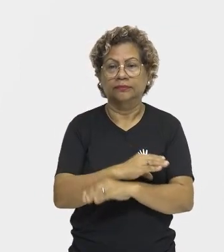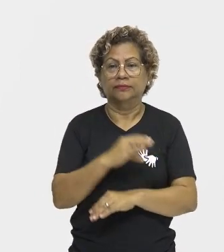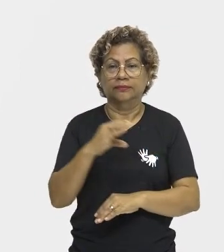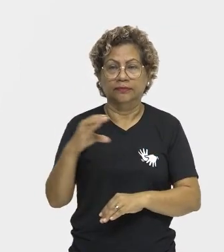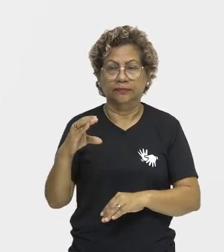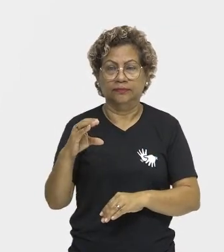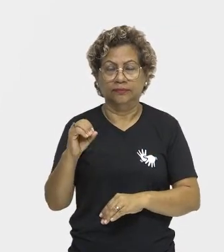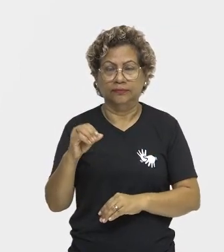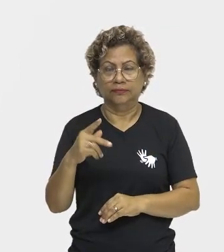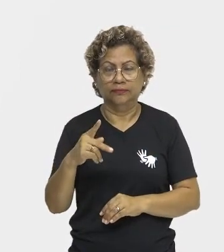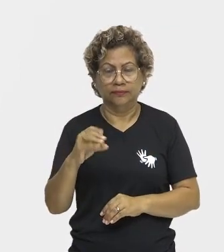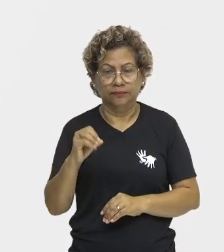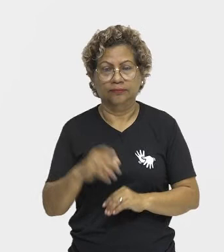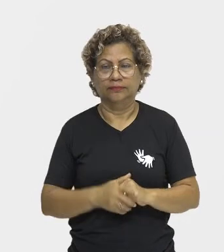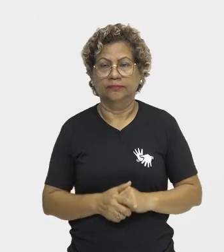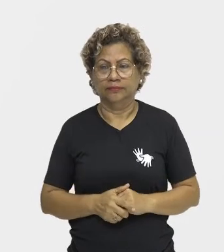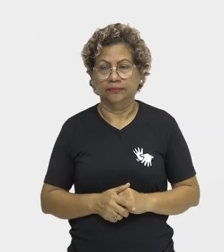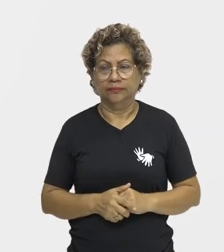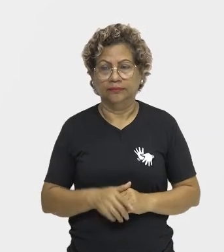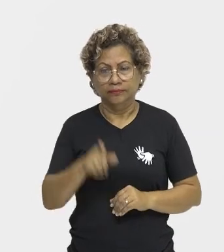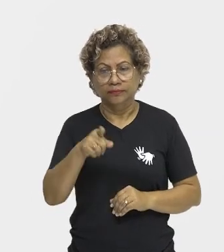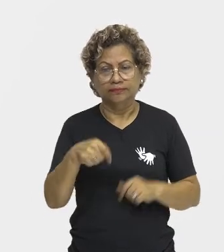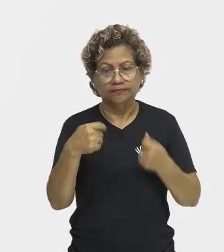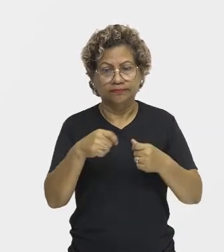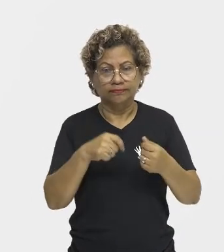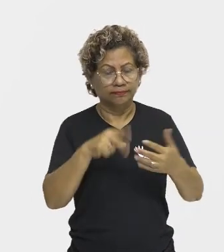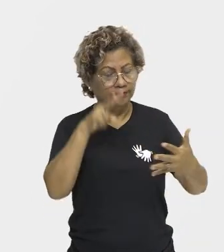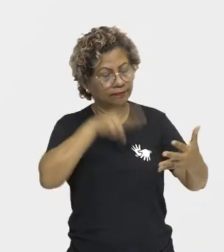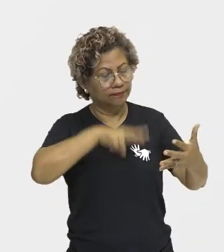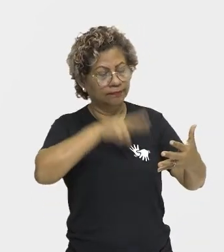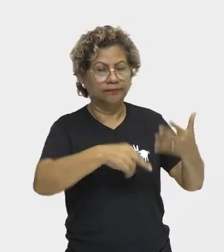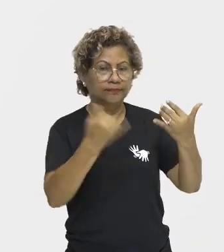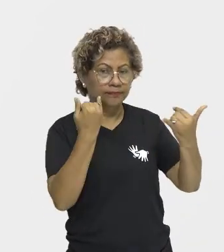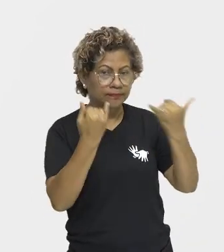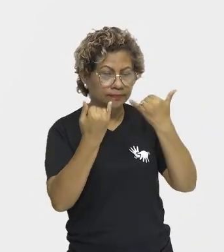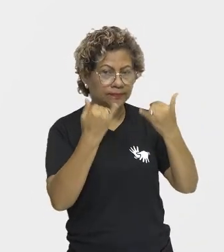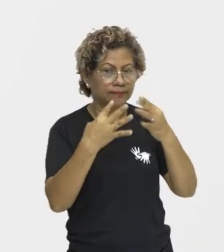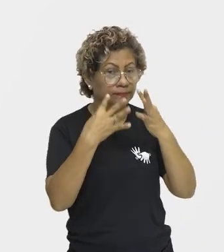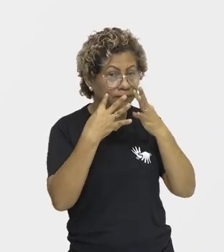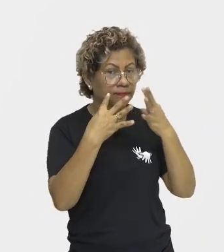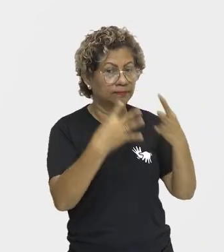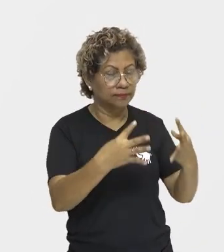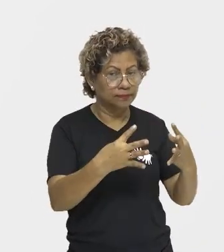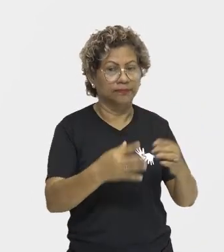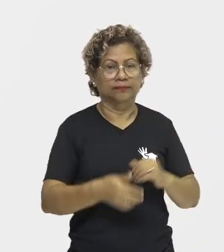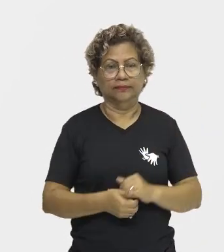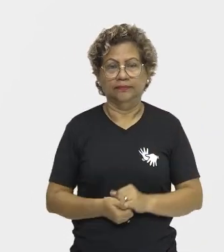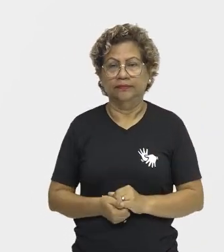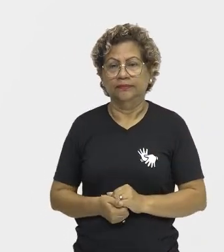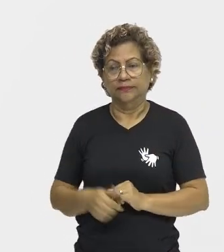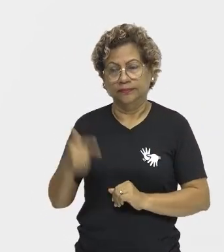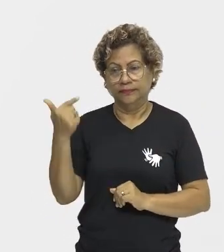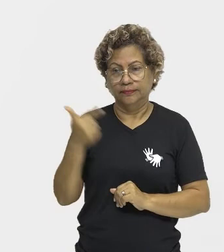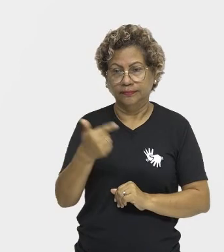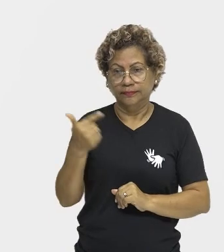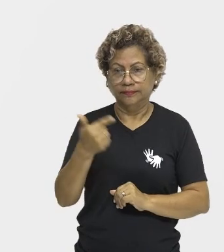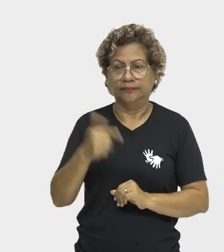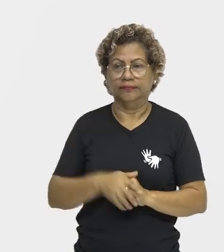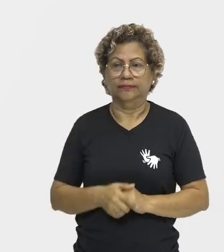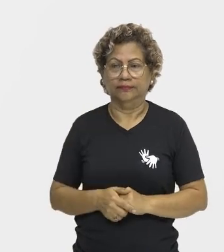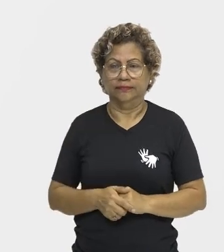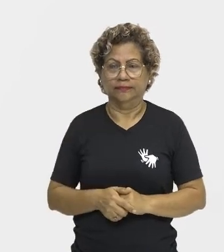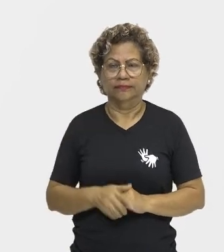para você prestar bastante atenção no que se pede. Ele tem um adulto, ao respirar por 2 minutos,